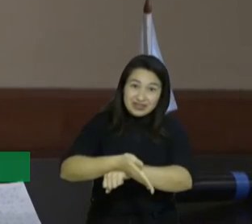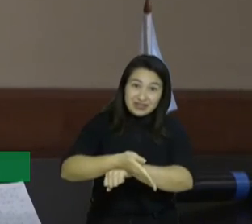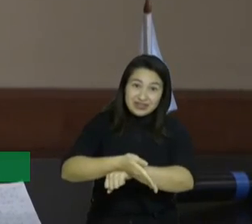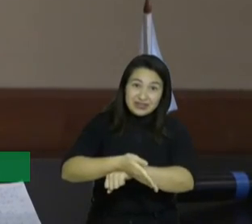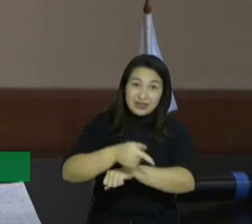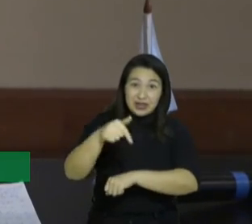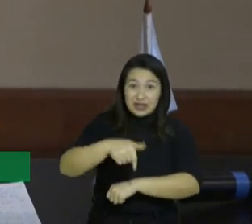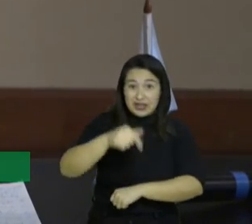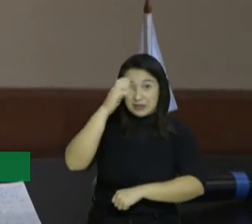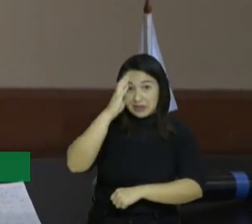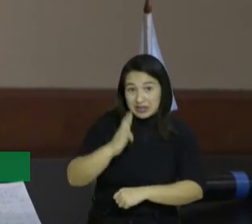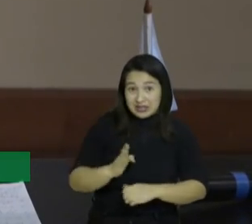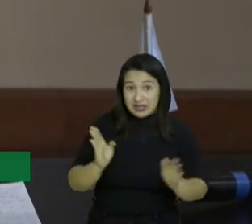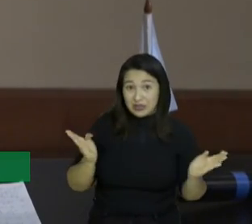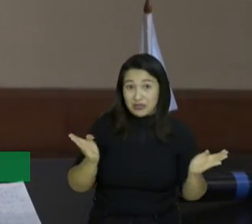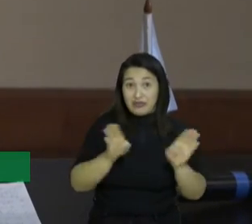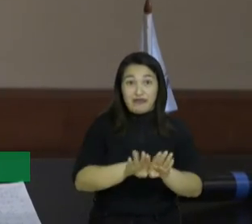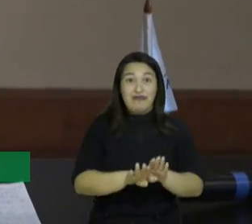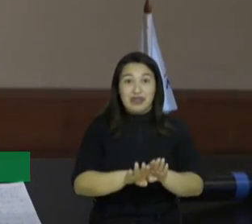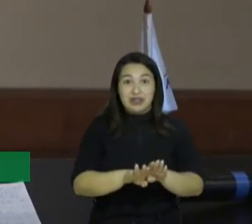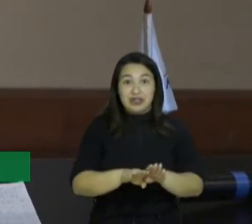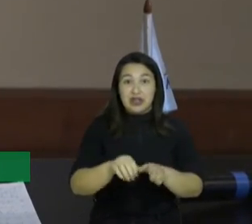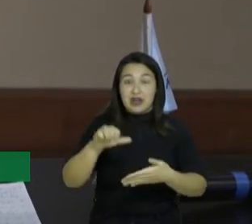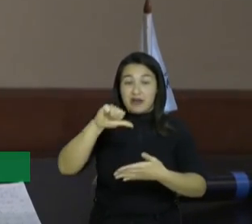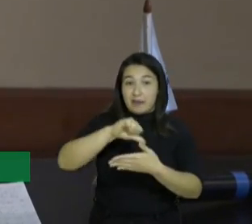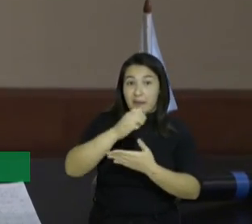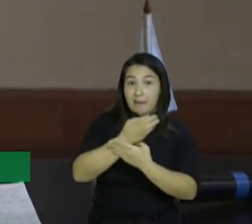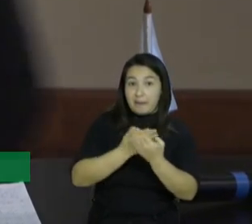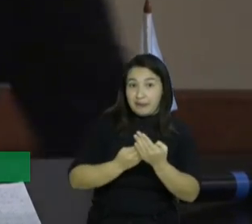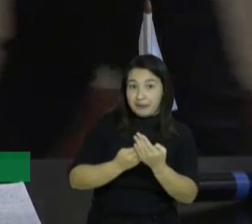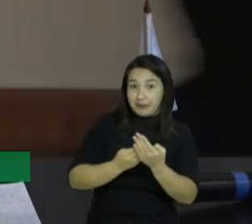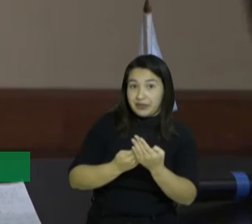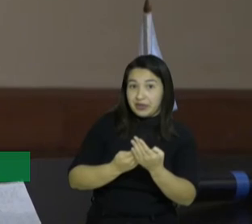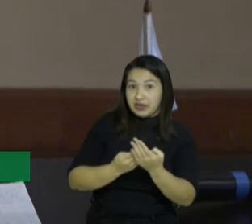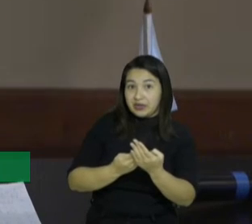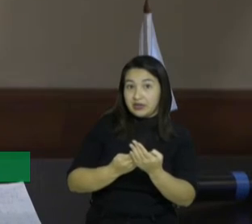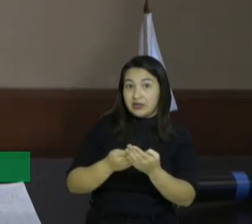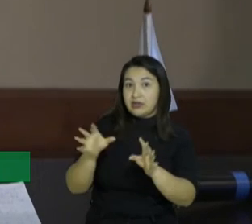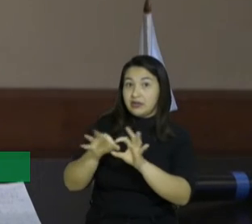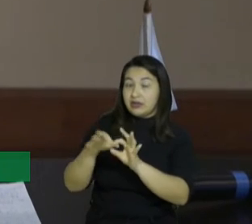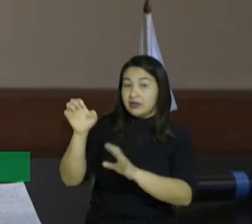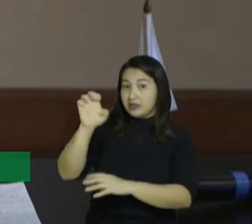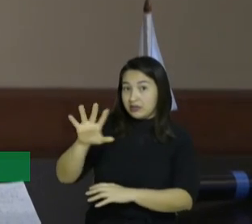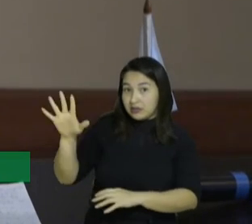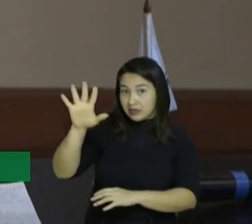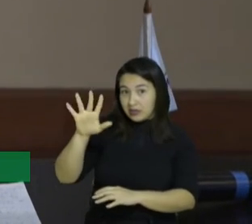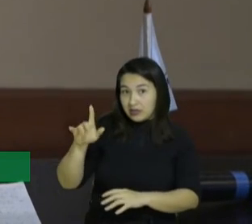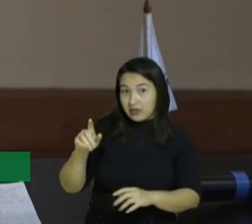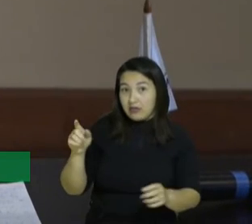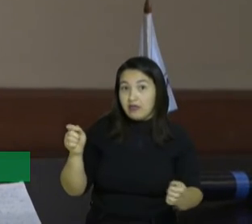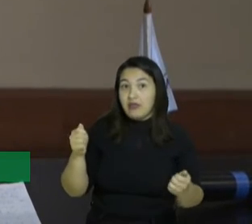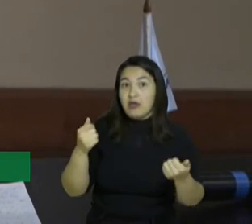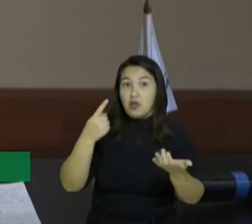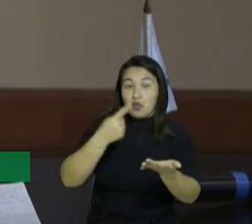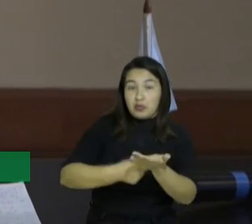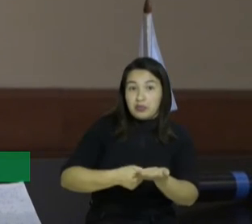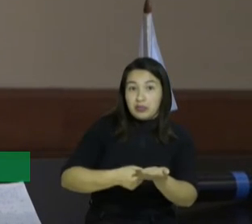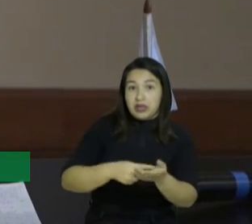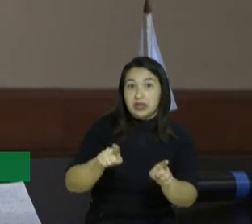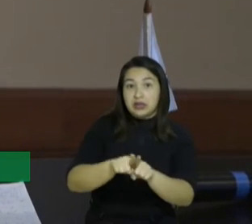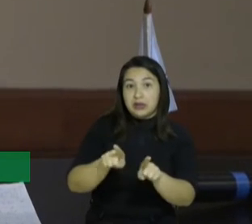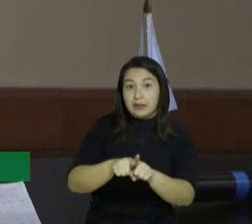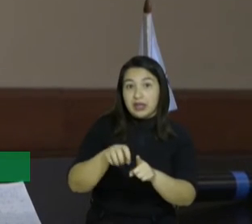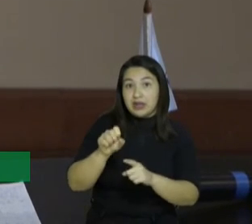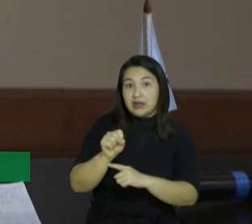vão fechar rapidamente então fechando Mercosul União Europeia a gente fecharia Mercosul Associação europeia de livre comércio